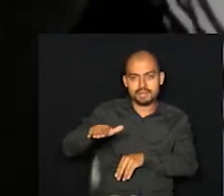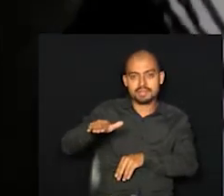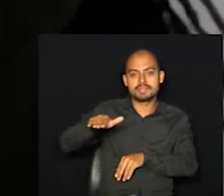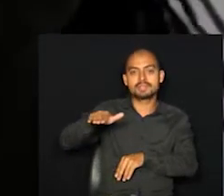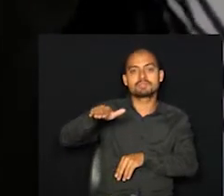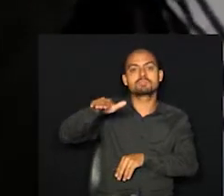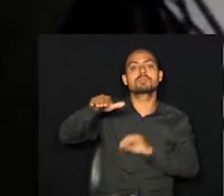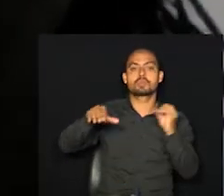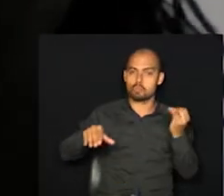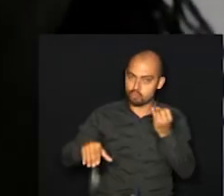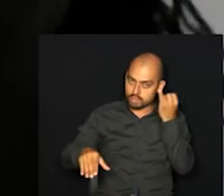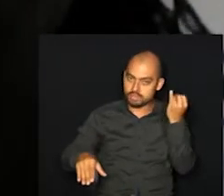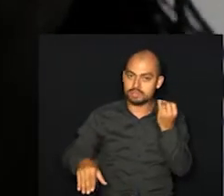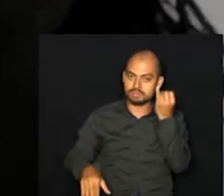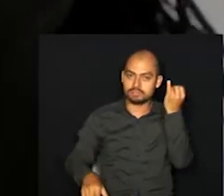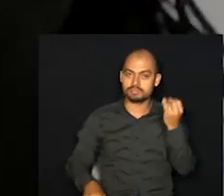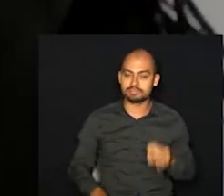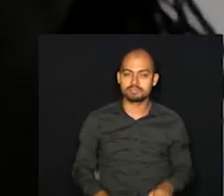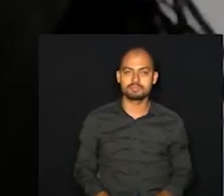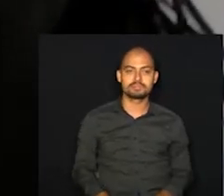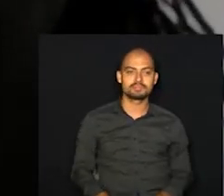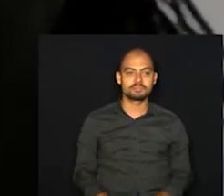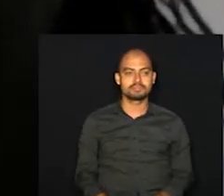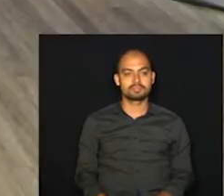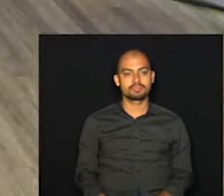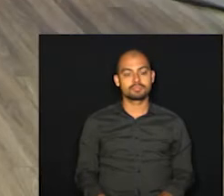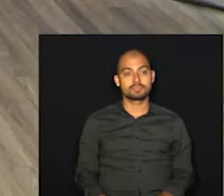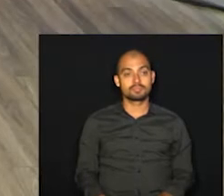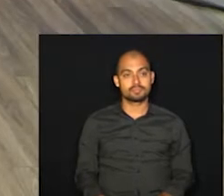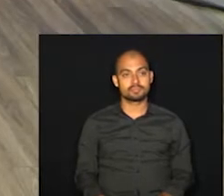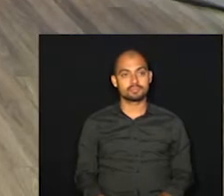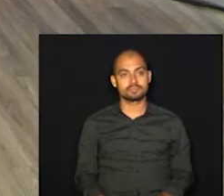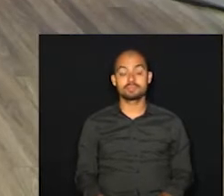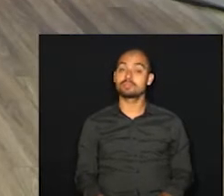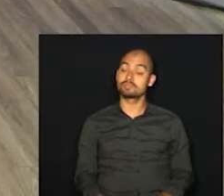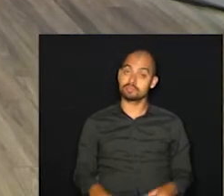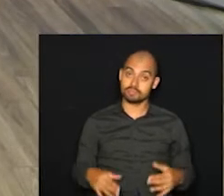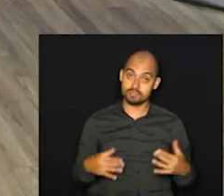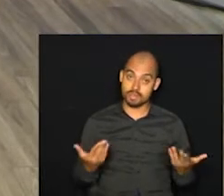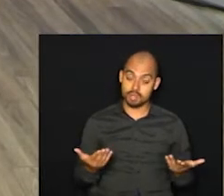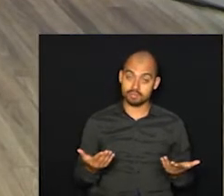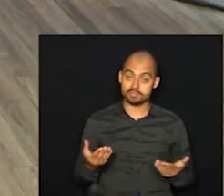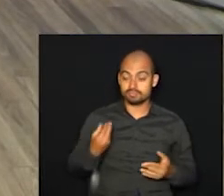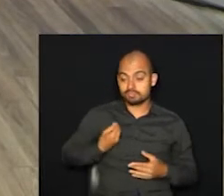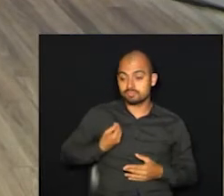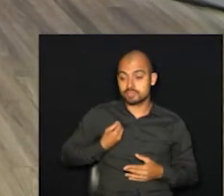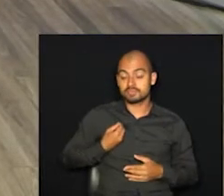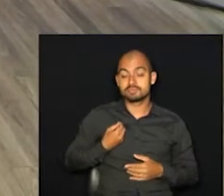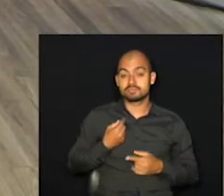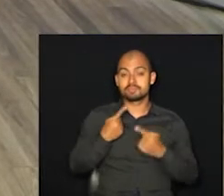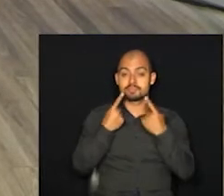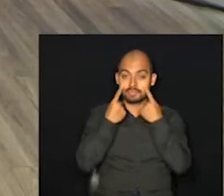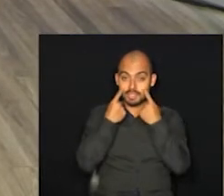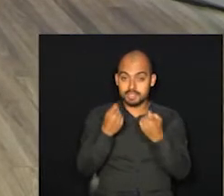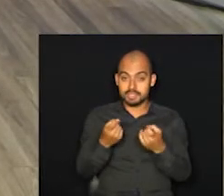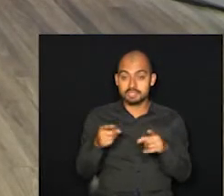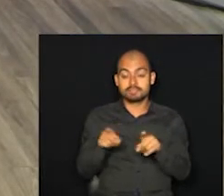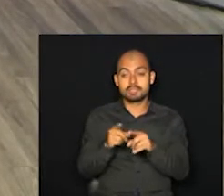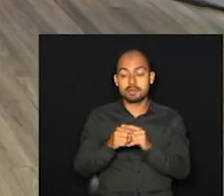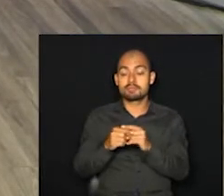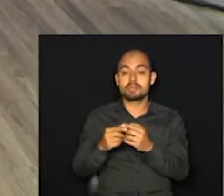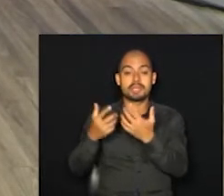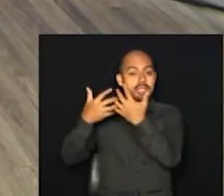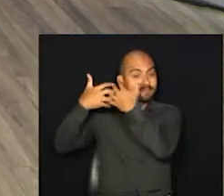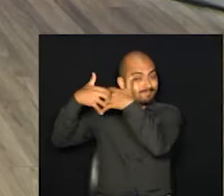importante. Uma cena que é interessante essa, mas ao mesmo tempo traz essa reflexão, porque para ela